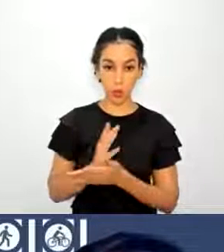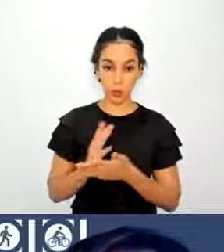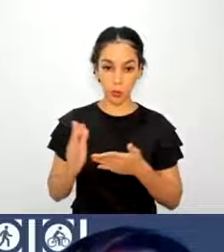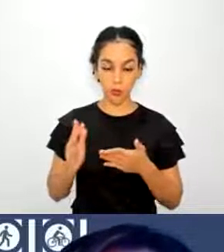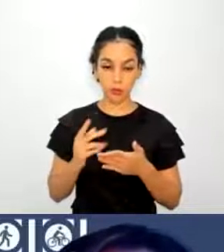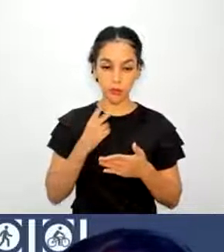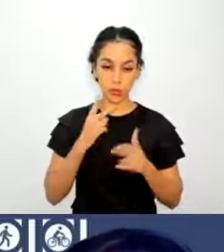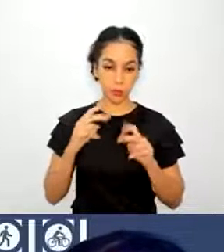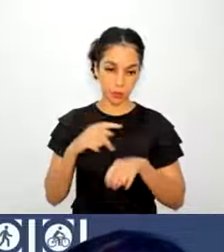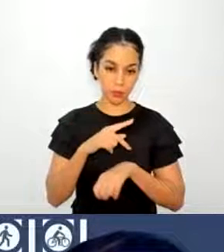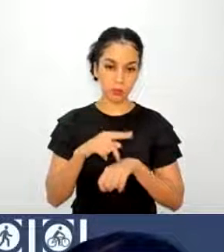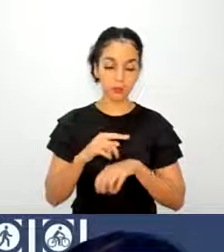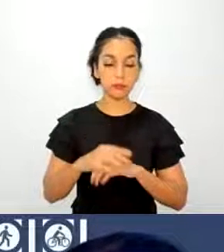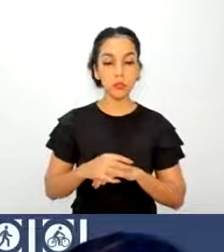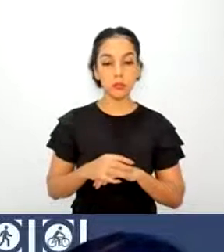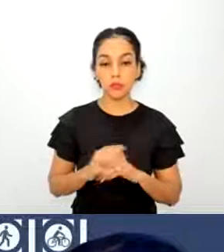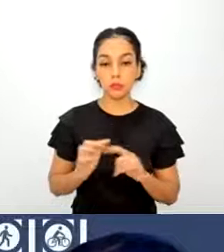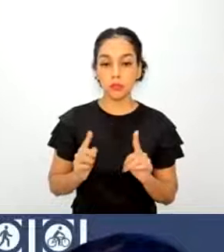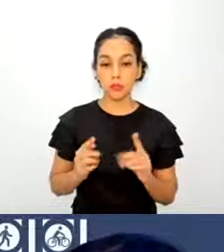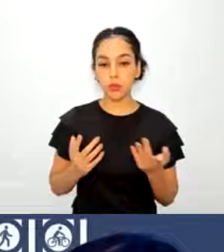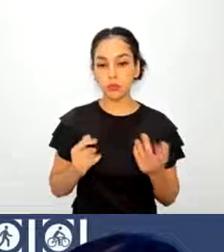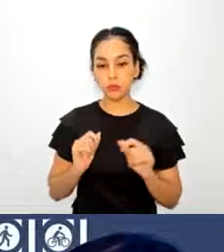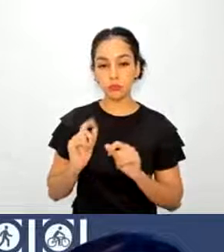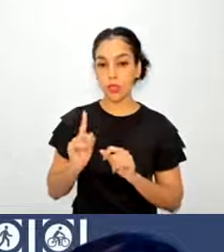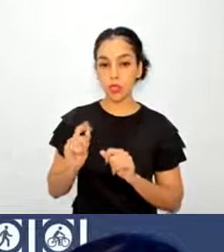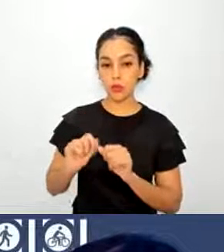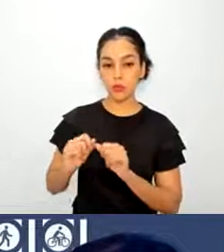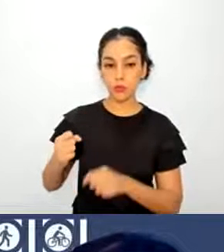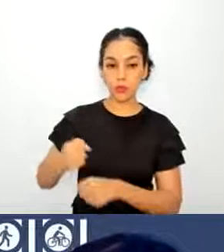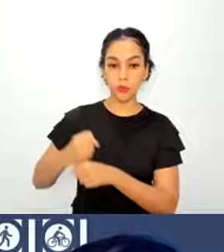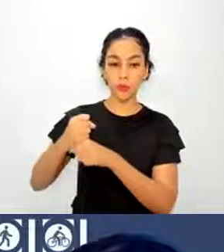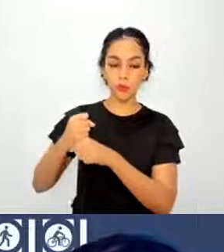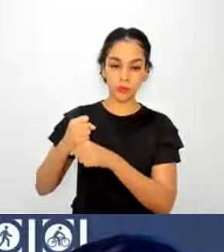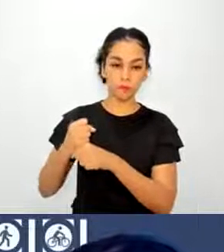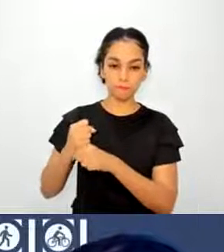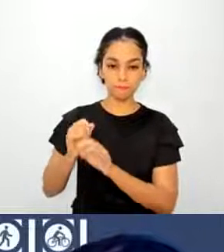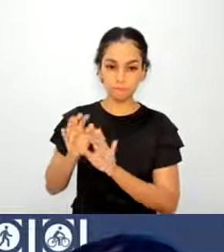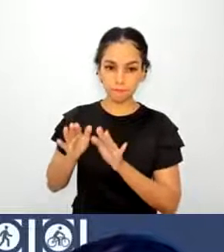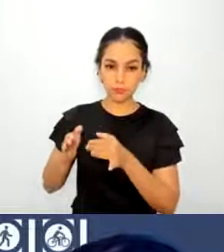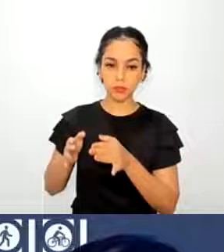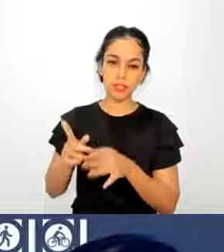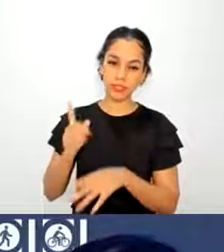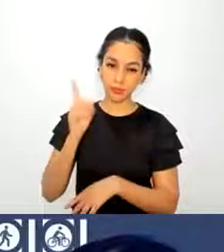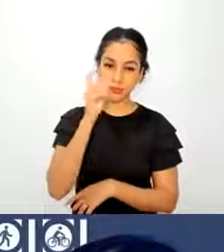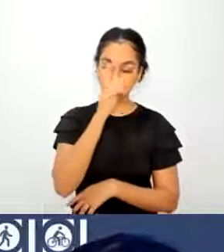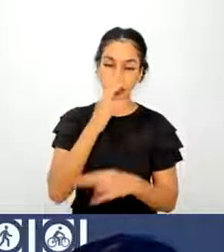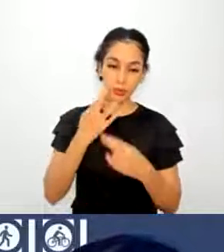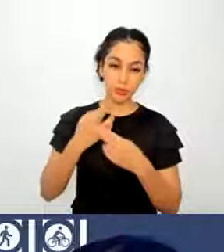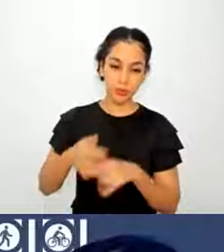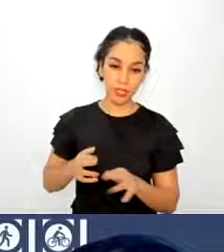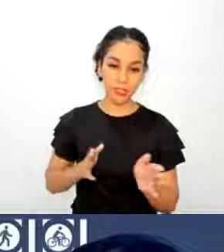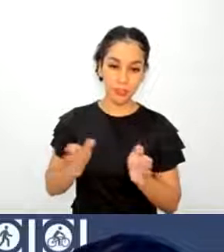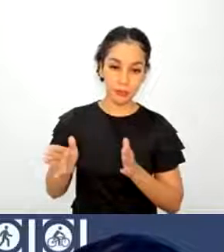praça. Então, assim, quando você não faz uma obra mais incisiva, é difícil você resolver a questão da